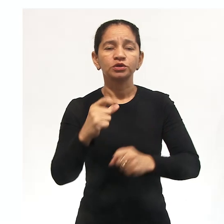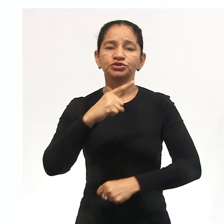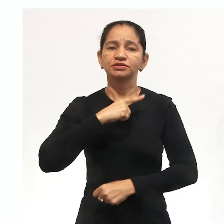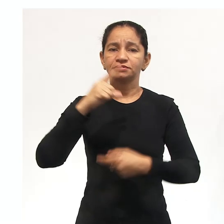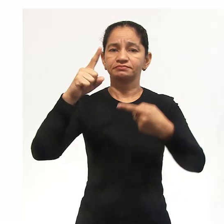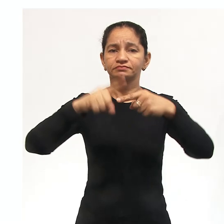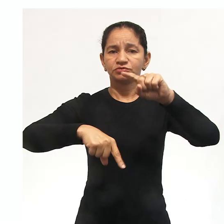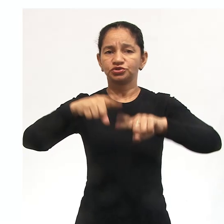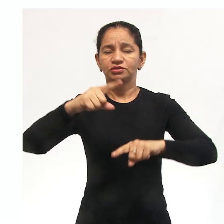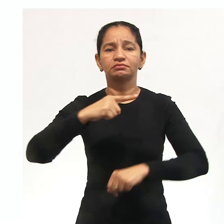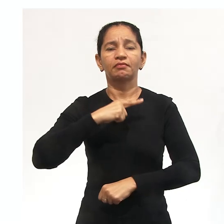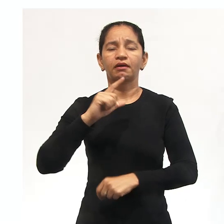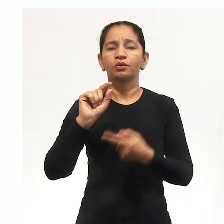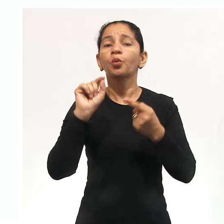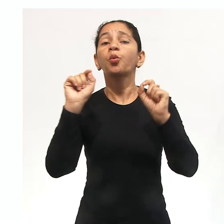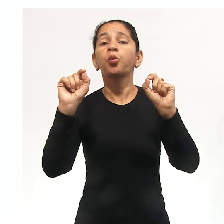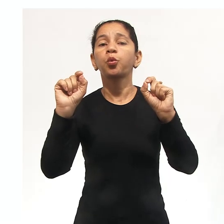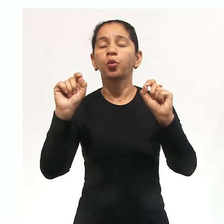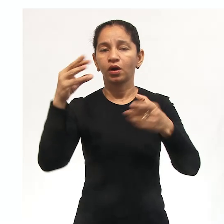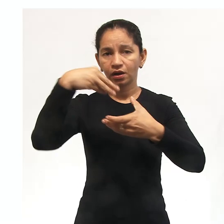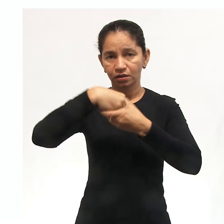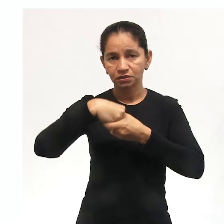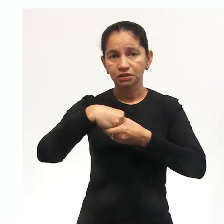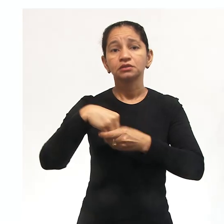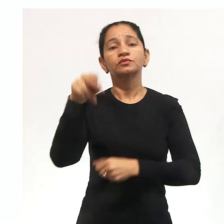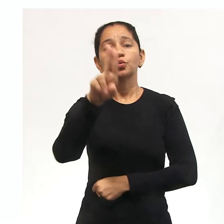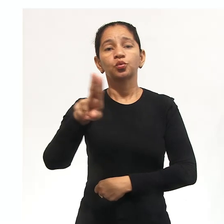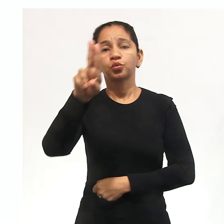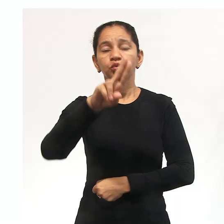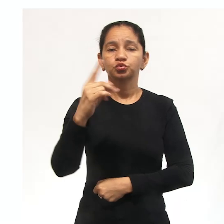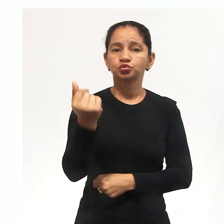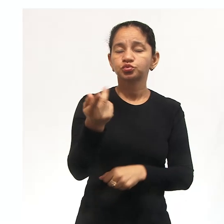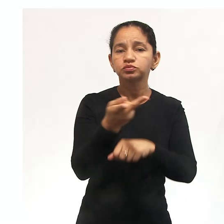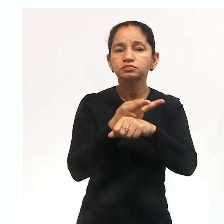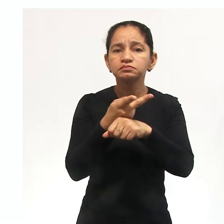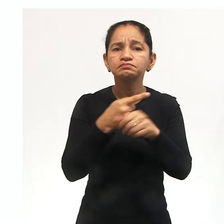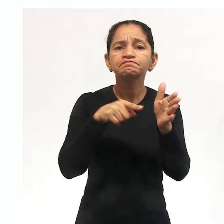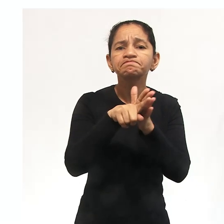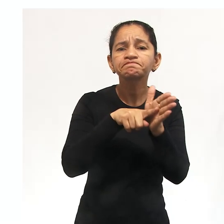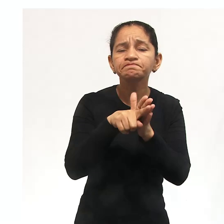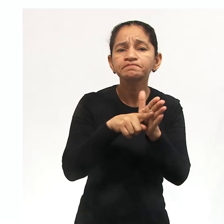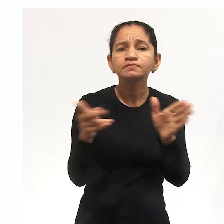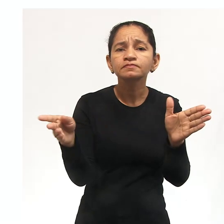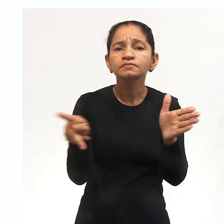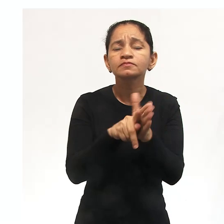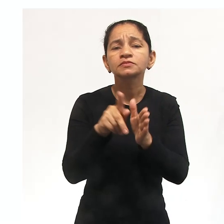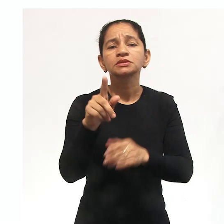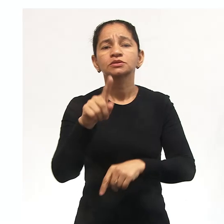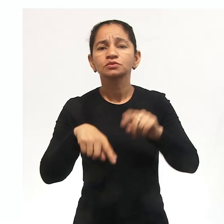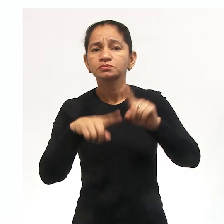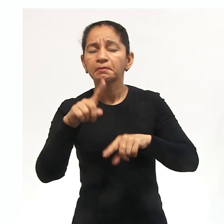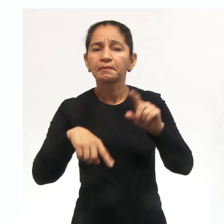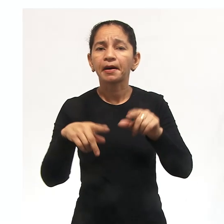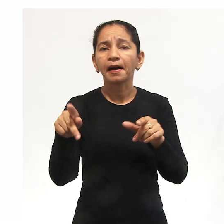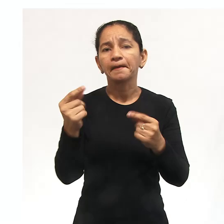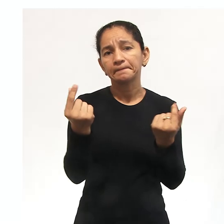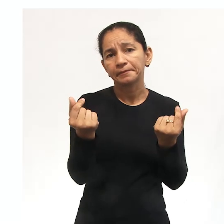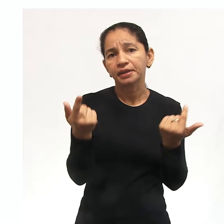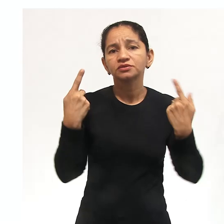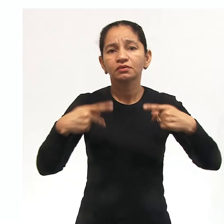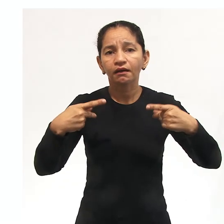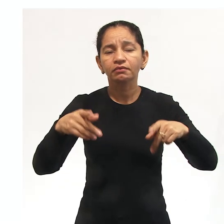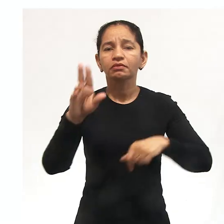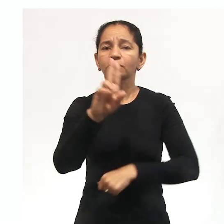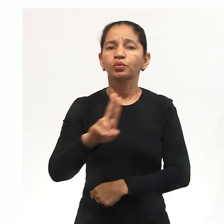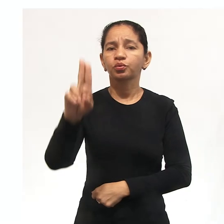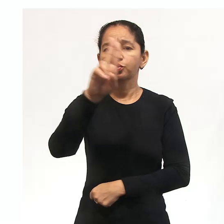aquelas nuances em relação ao que pode, o que não pode, como é que a pesquisa de mercado, a pesquisa de preço, qual a